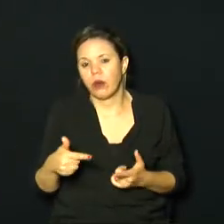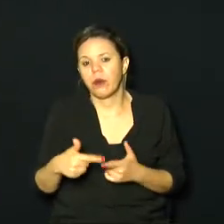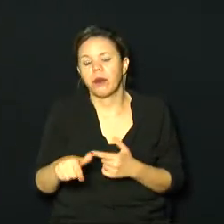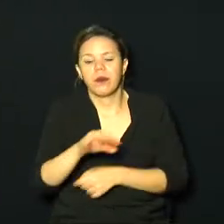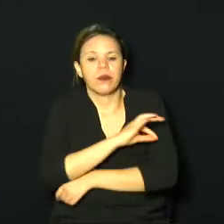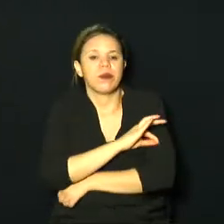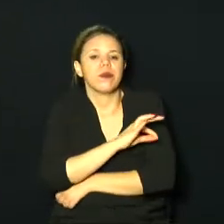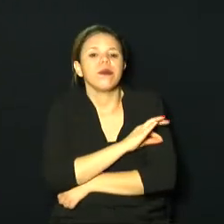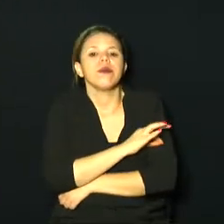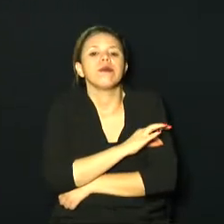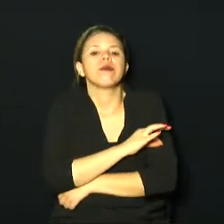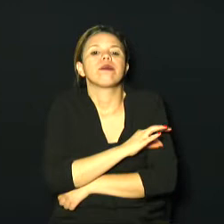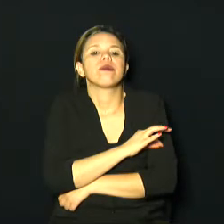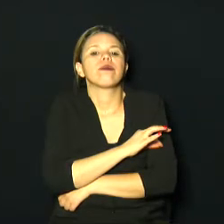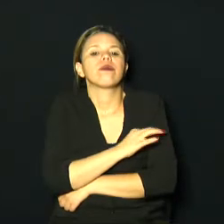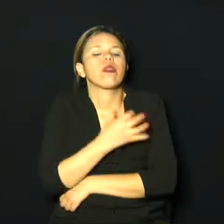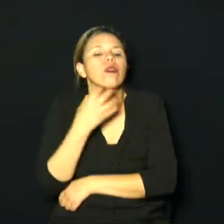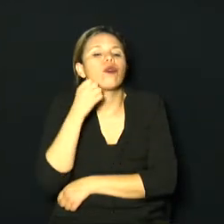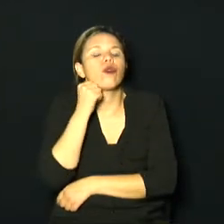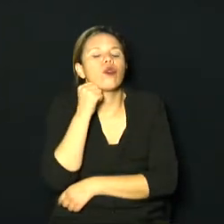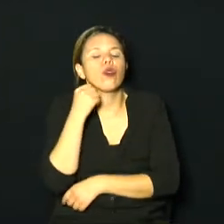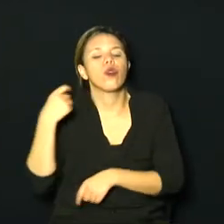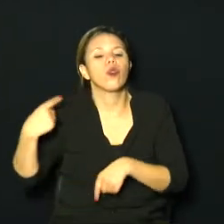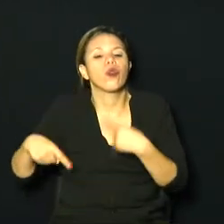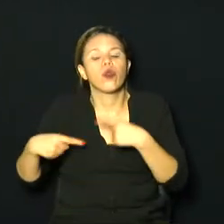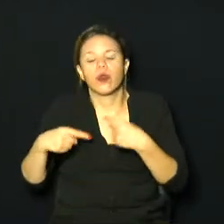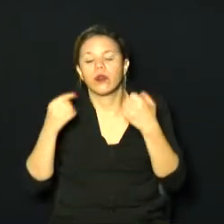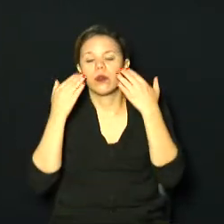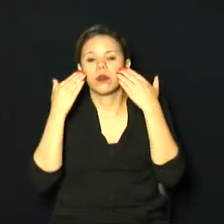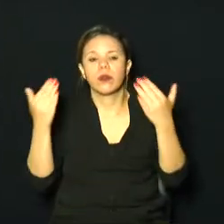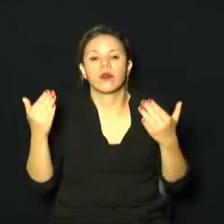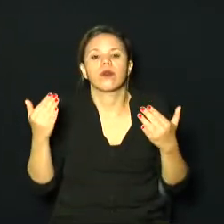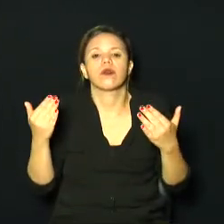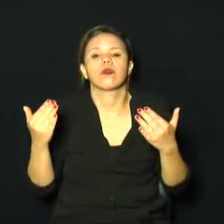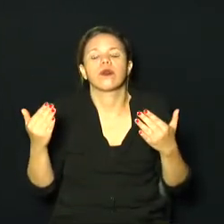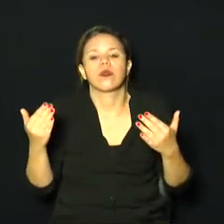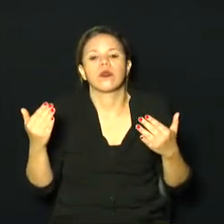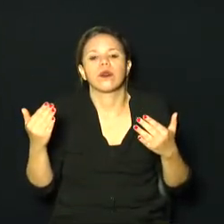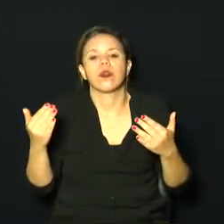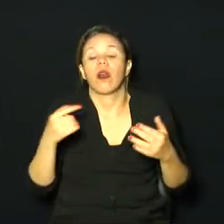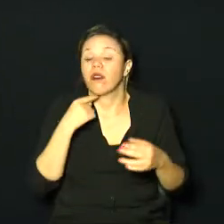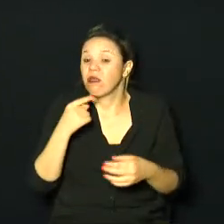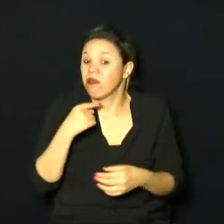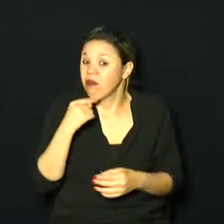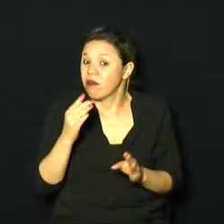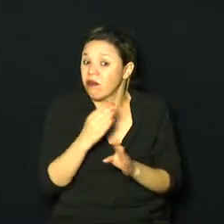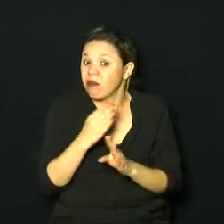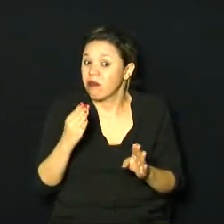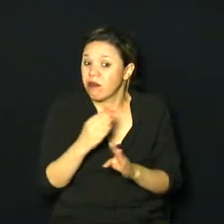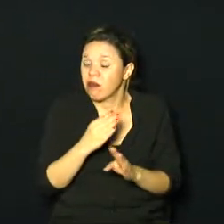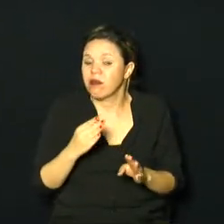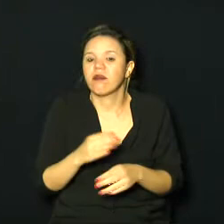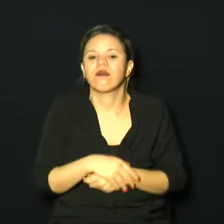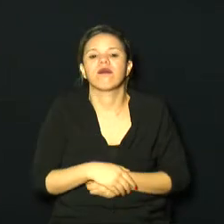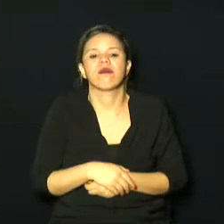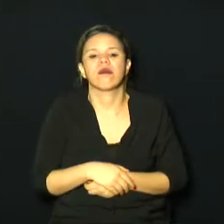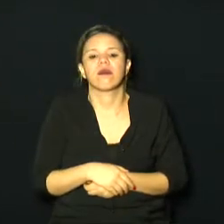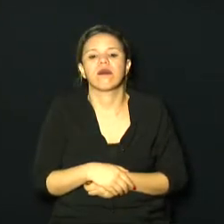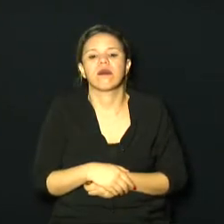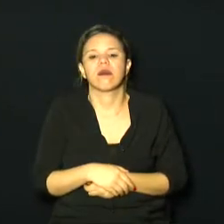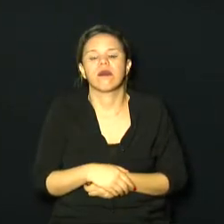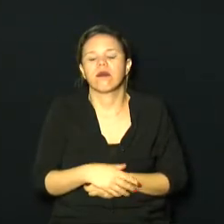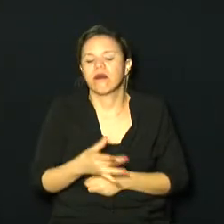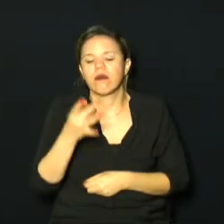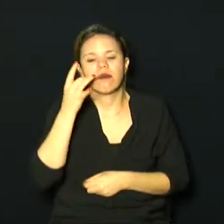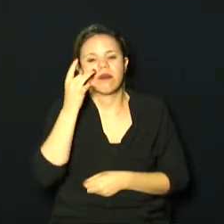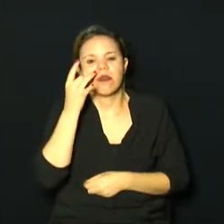prefeitura adotou um discurso, inclusive publicamente, que é bastante questionável. E apesar de eles não estarem, né, não é